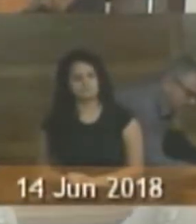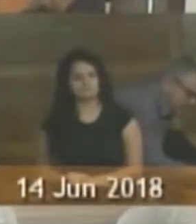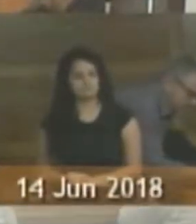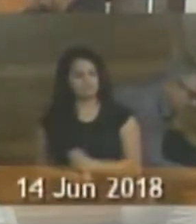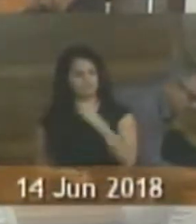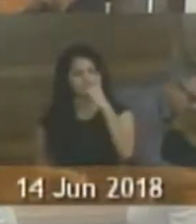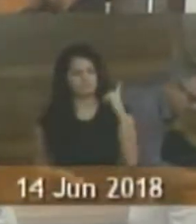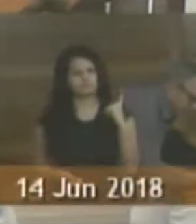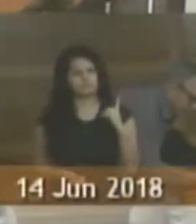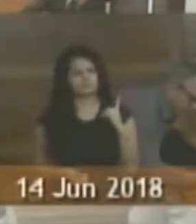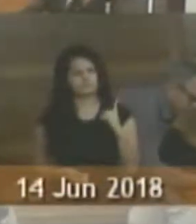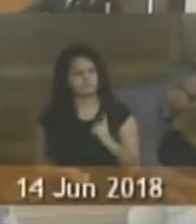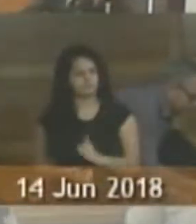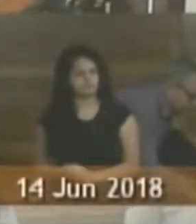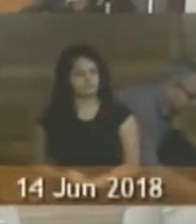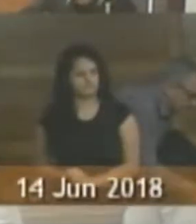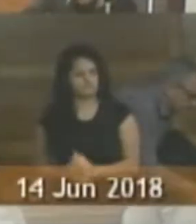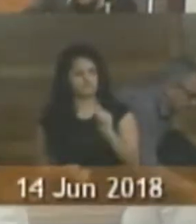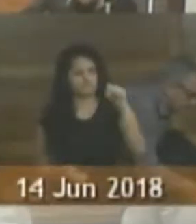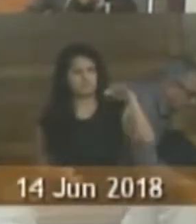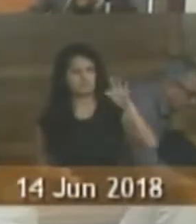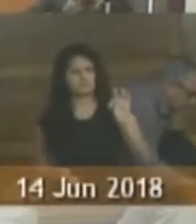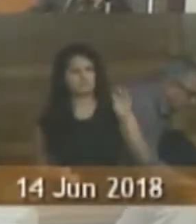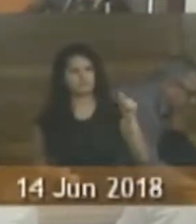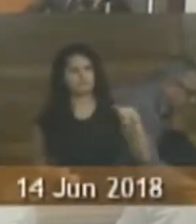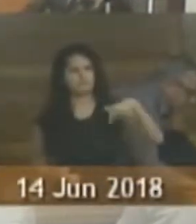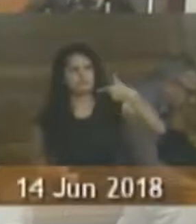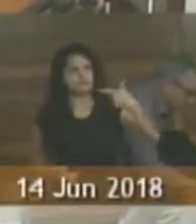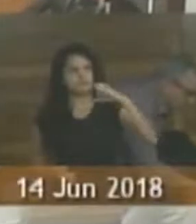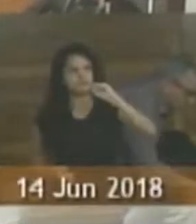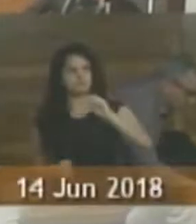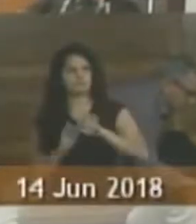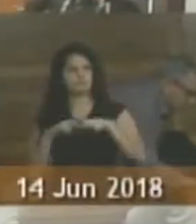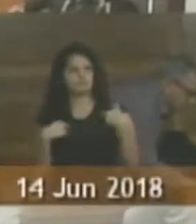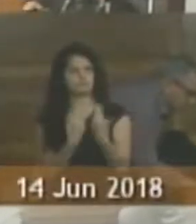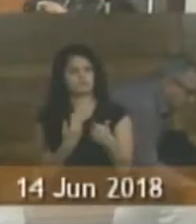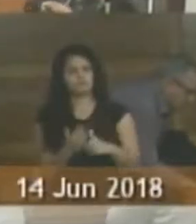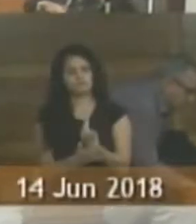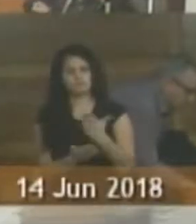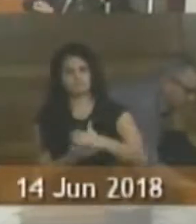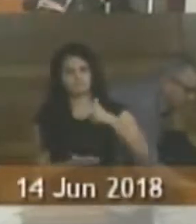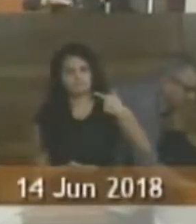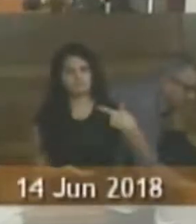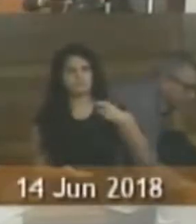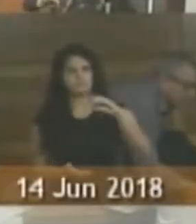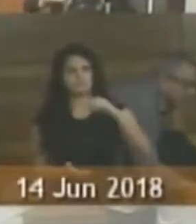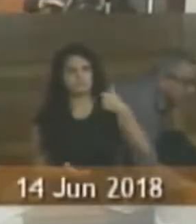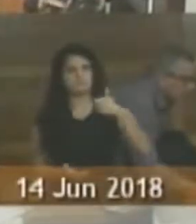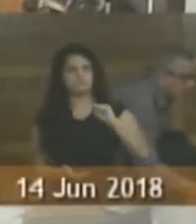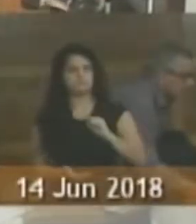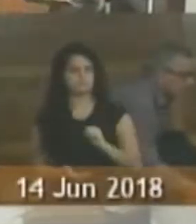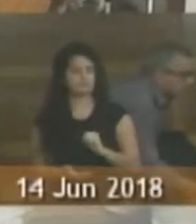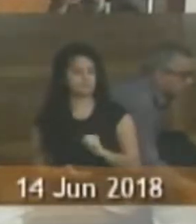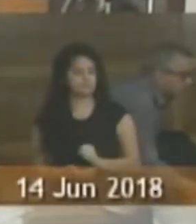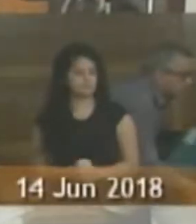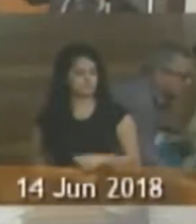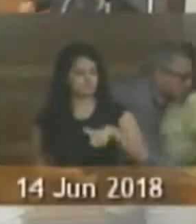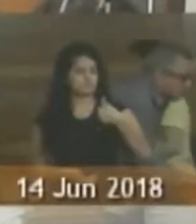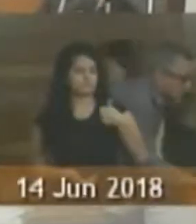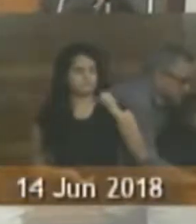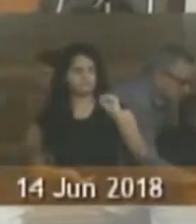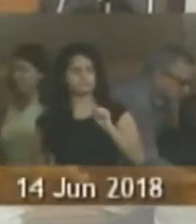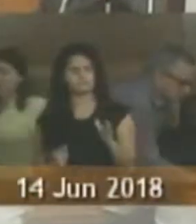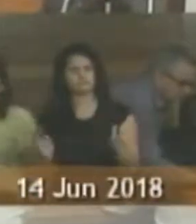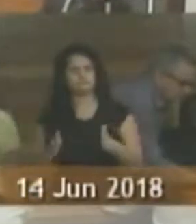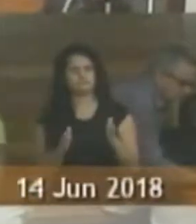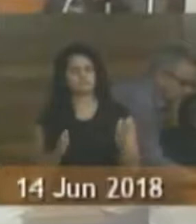Bom dia. Ata da 28ª sessão ordinária do primeiro período legislativo do ano de 2018, da